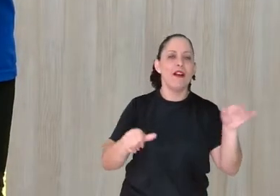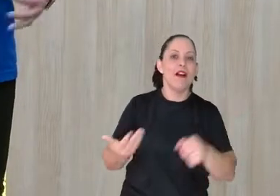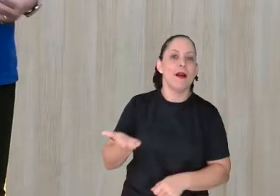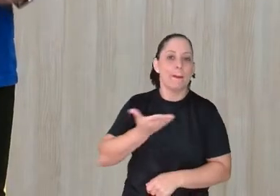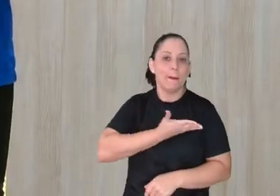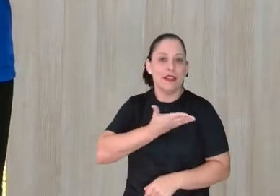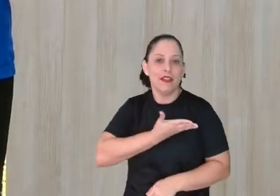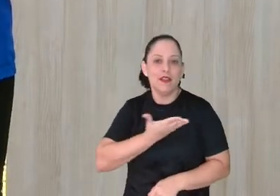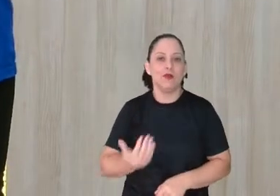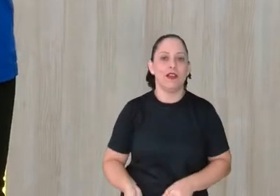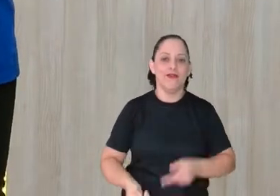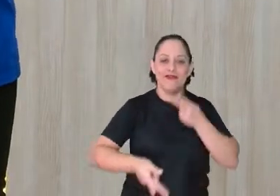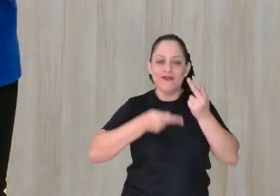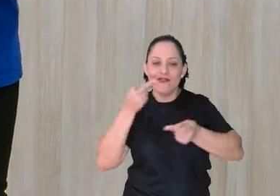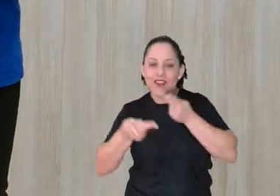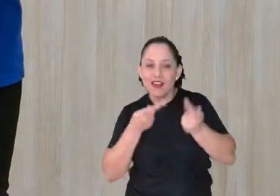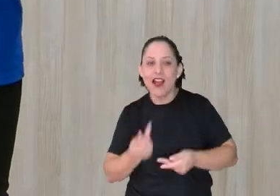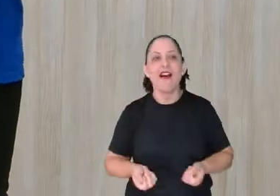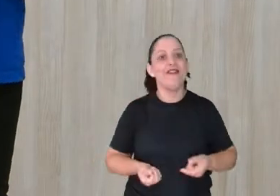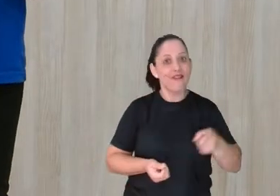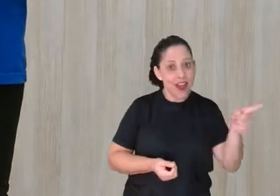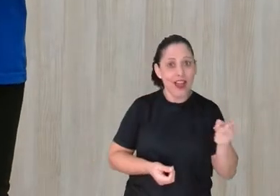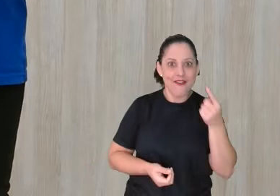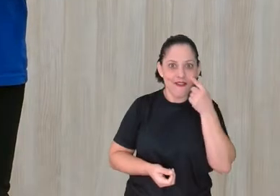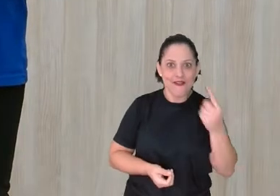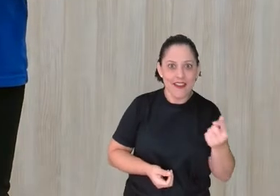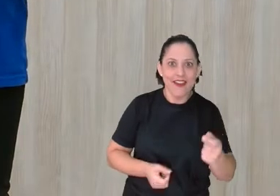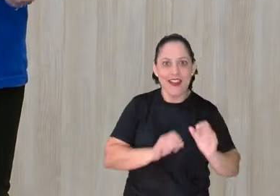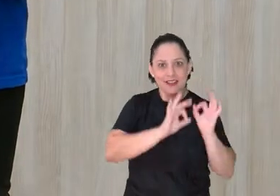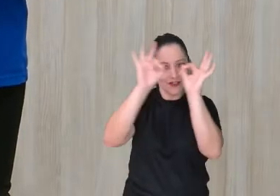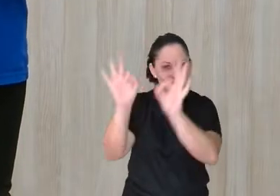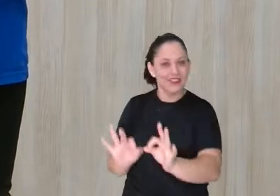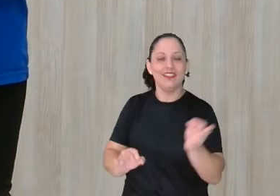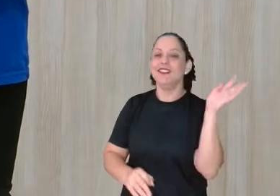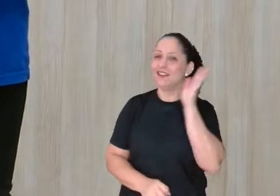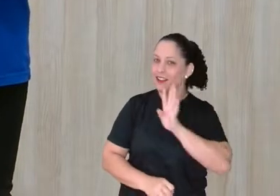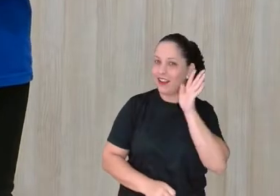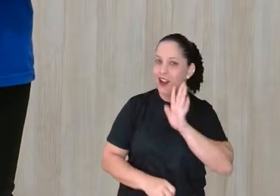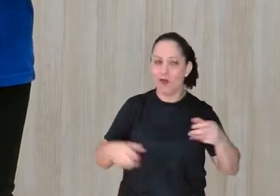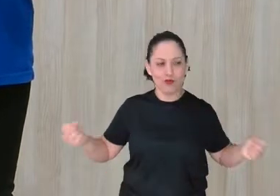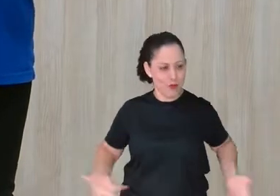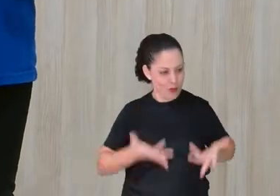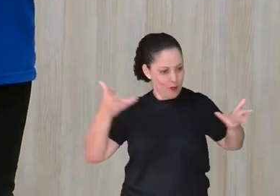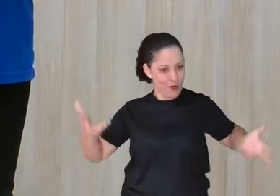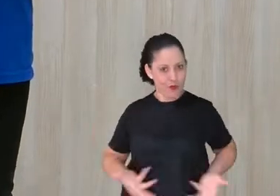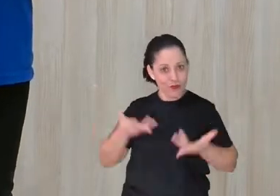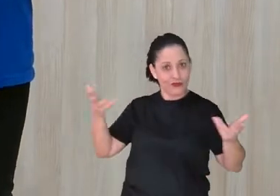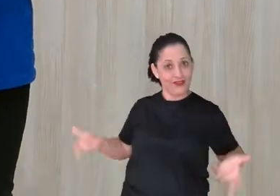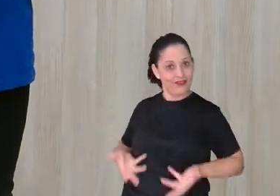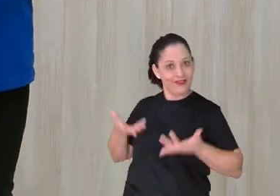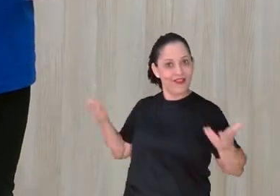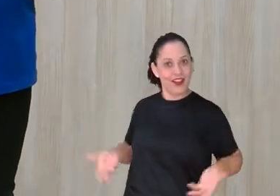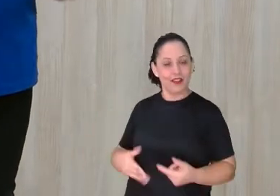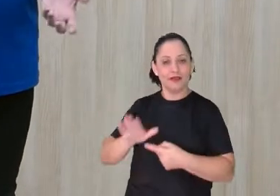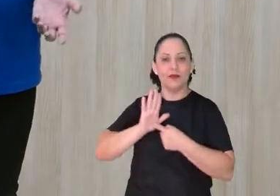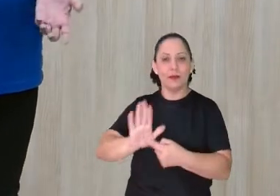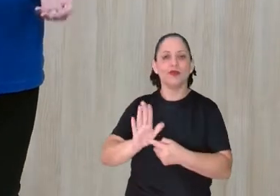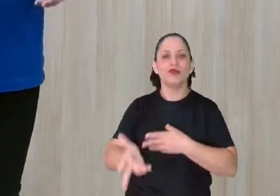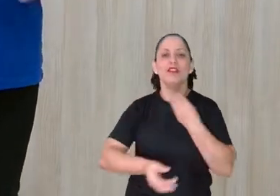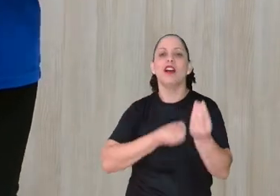no YouTube, a aula tal. É muito importante vocês que estão assistindo, incentivar os amigos, né? E mostrar a eles o